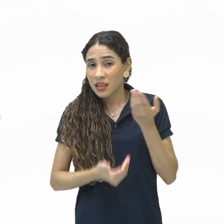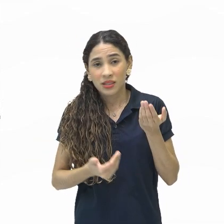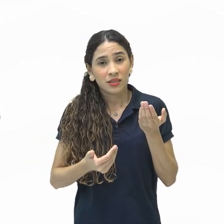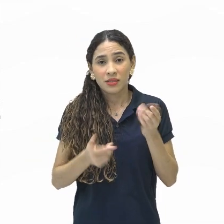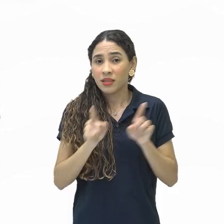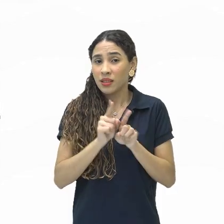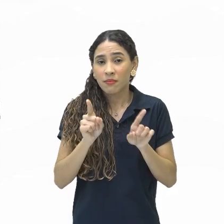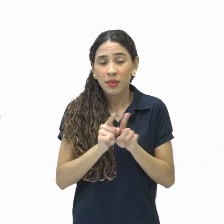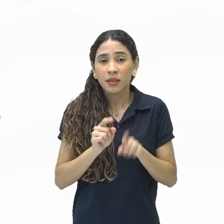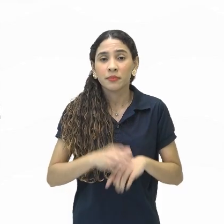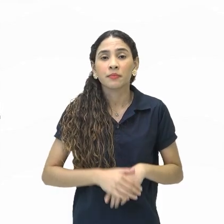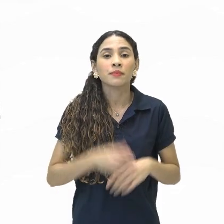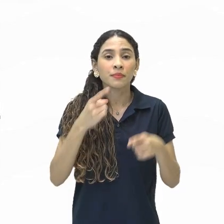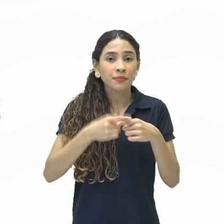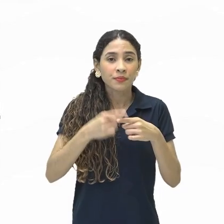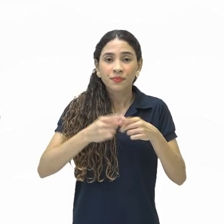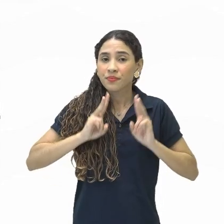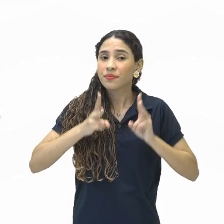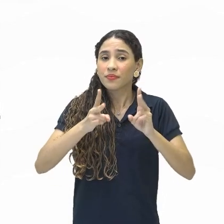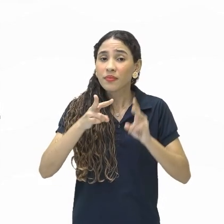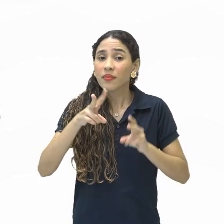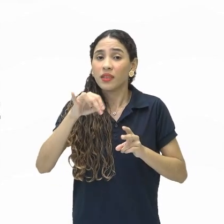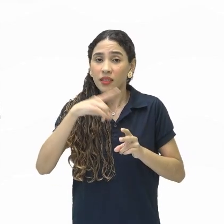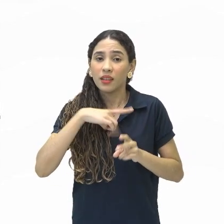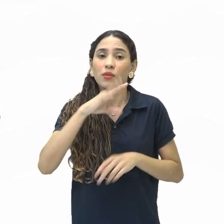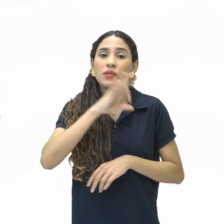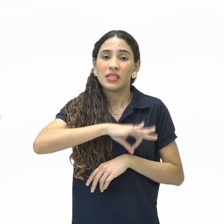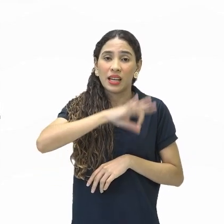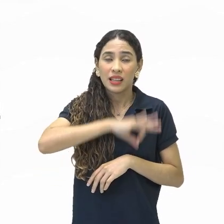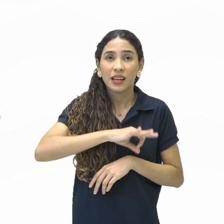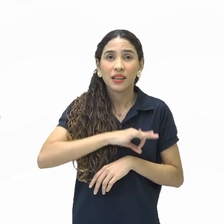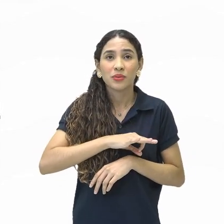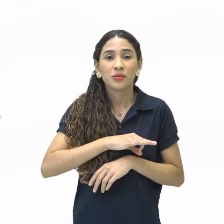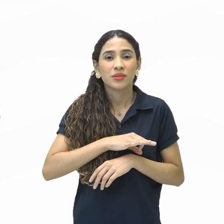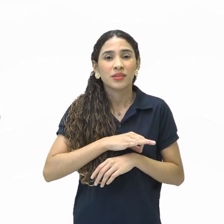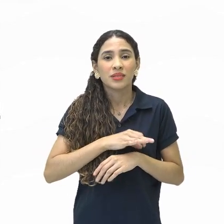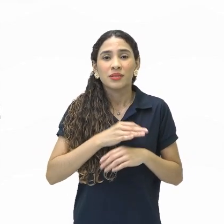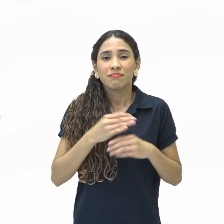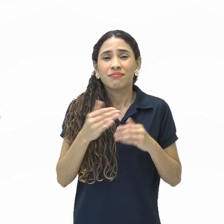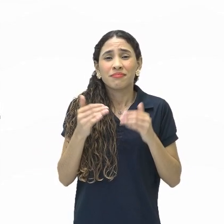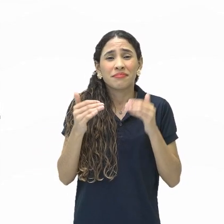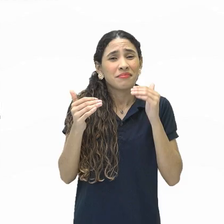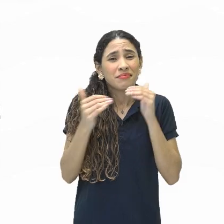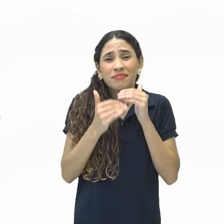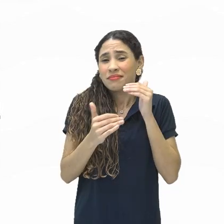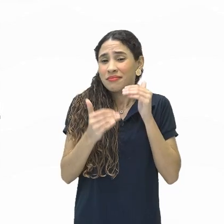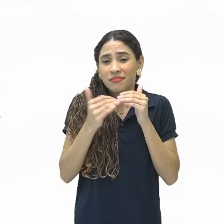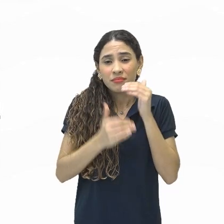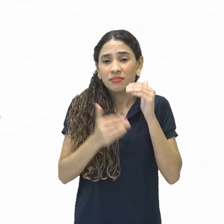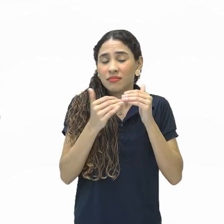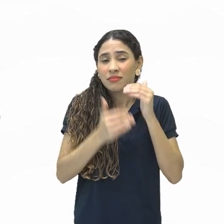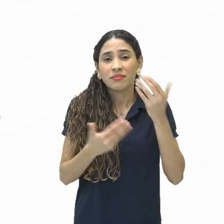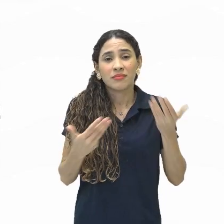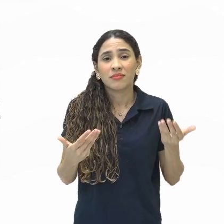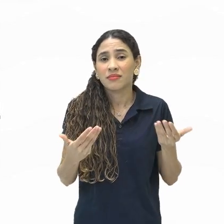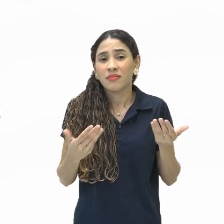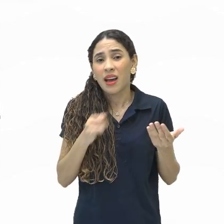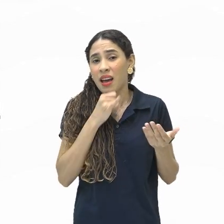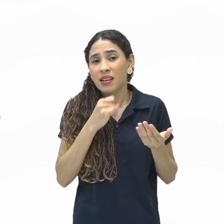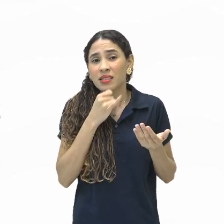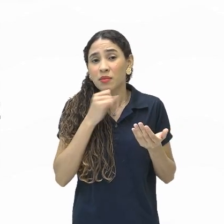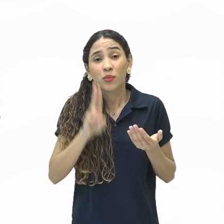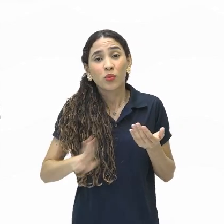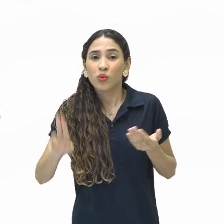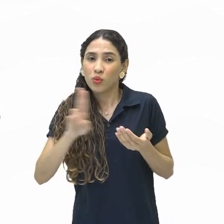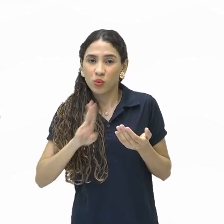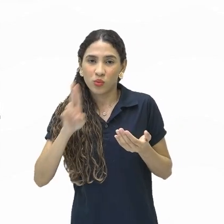das contas, porque sempre ele vai ter um salário, né, que não vai ser compatível com o